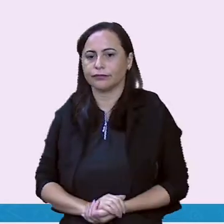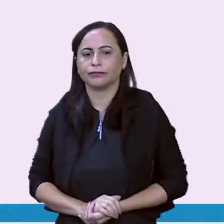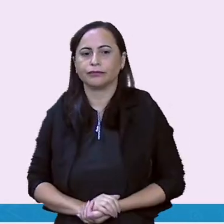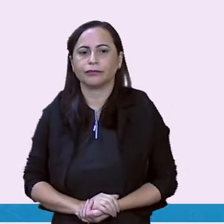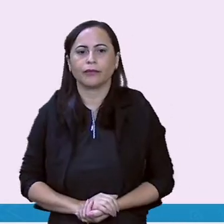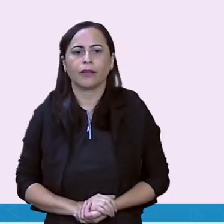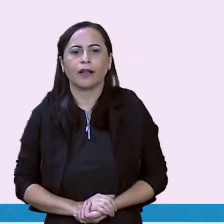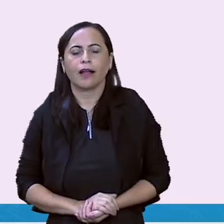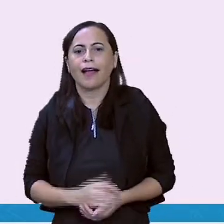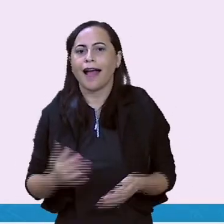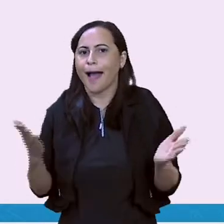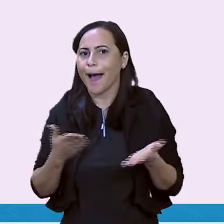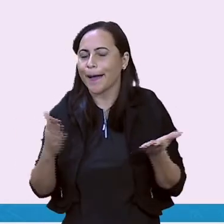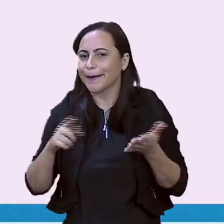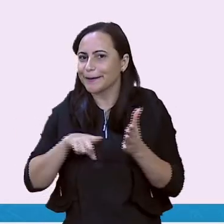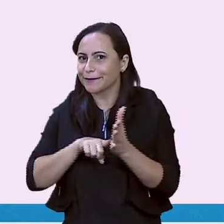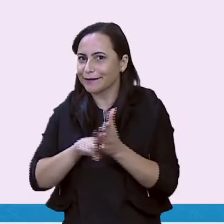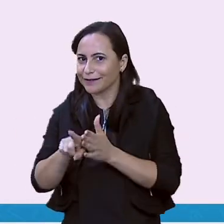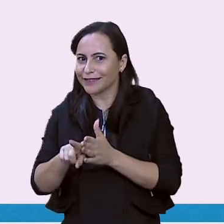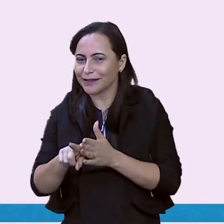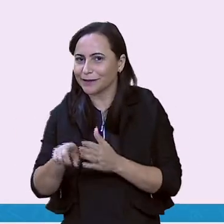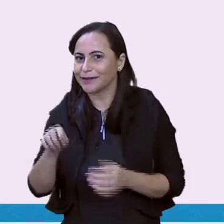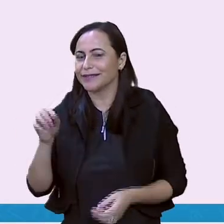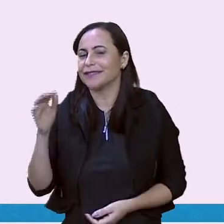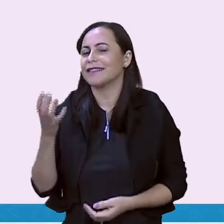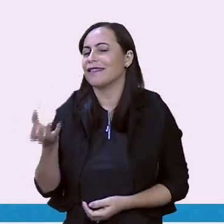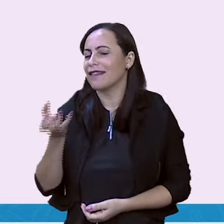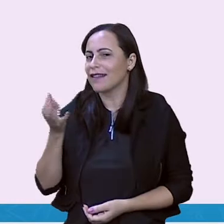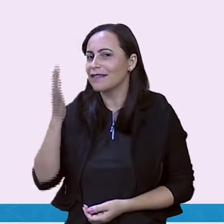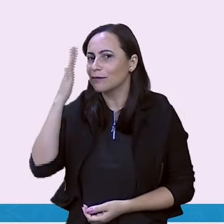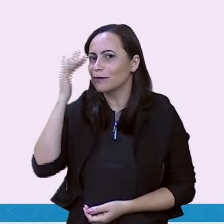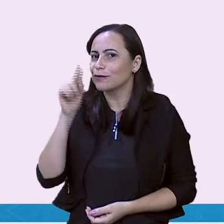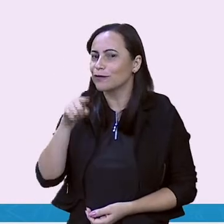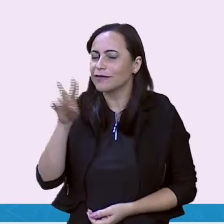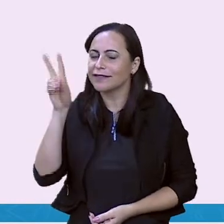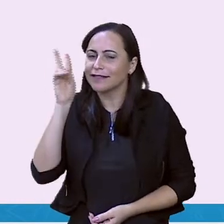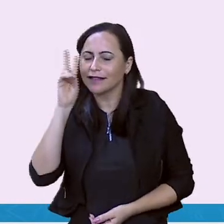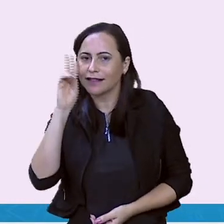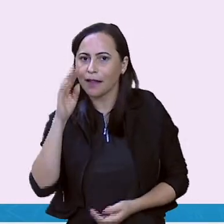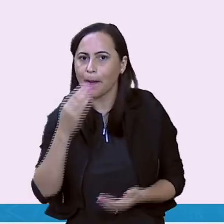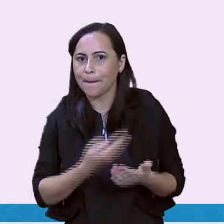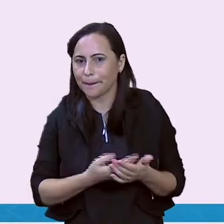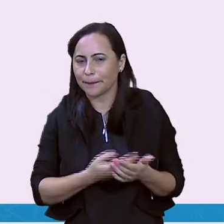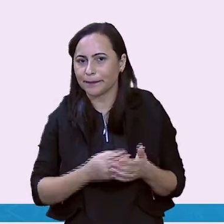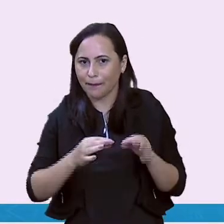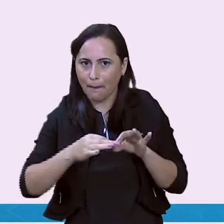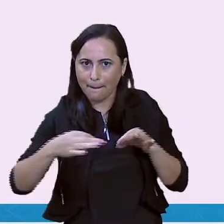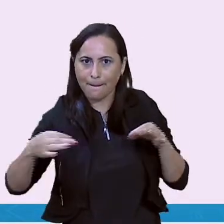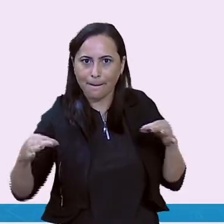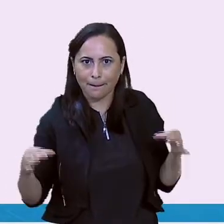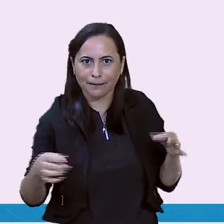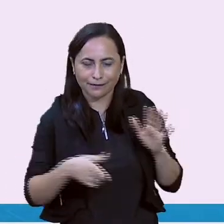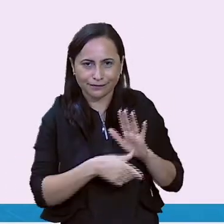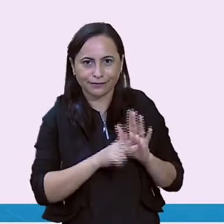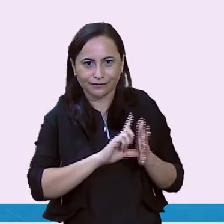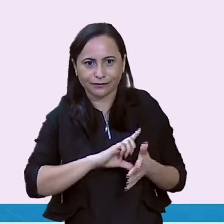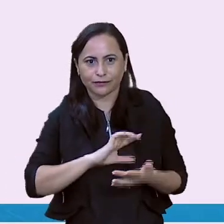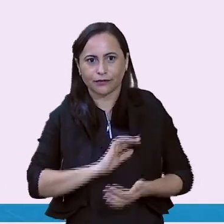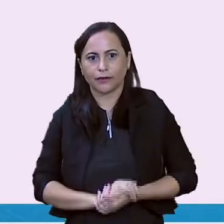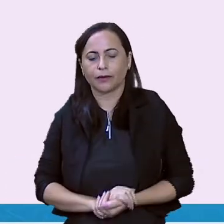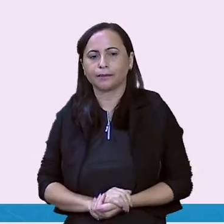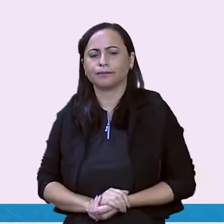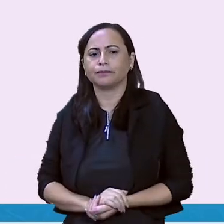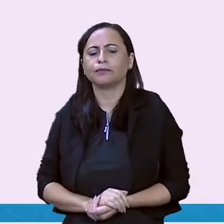aqui que eu quero ver se vocês vão lembrar das nossas aulas aí sobre unidades de medida. Vamos lá? Qual é o nome